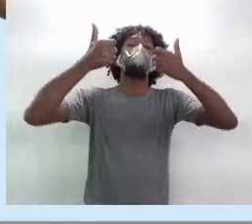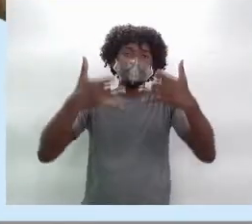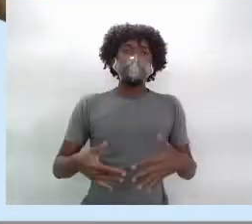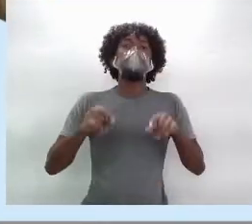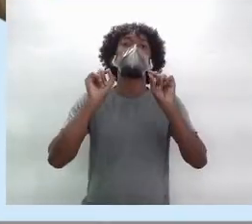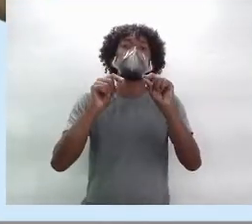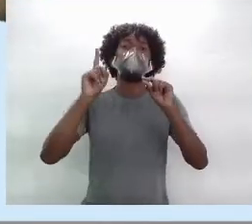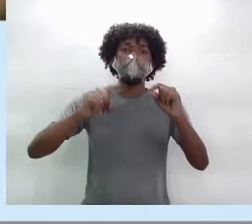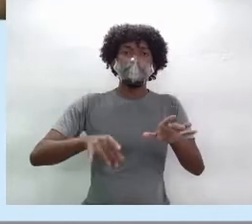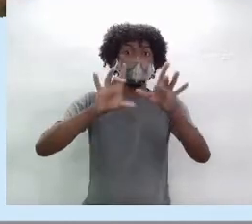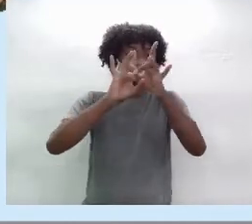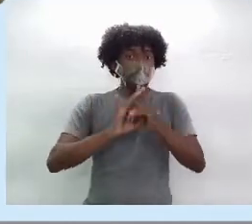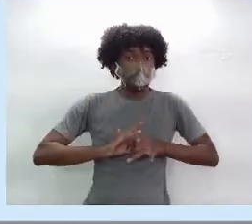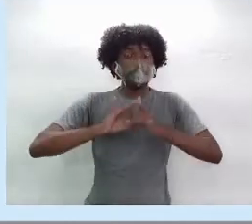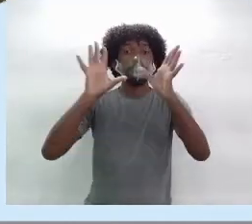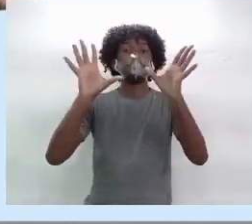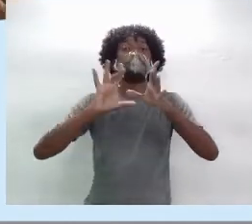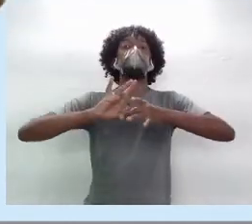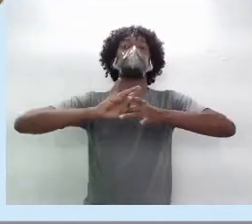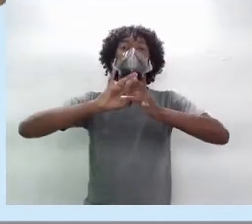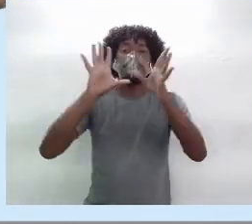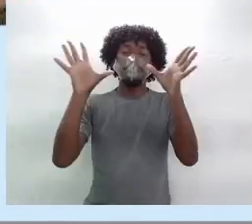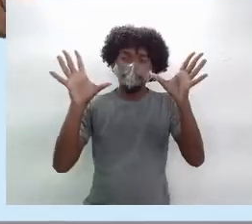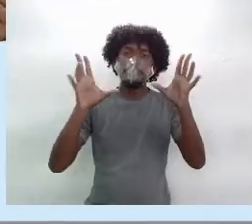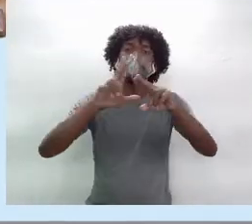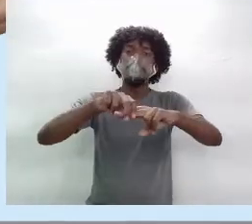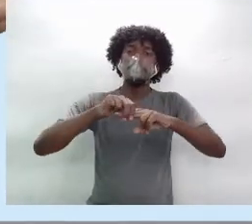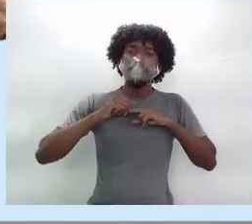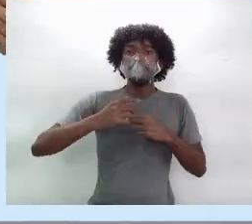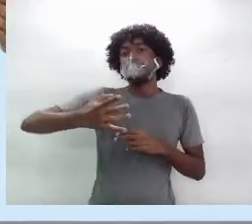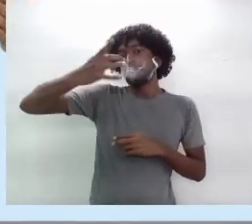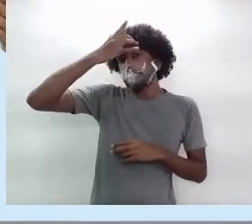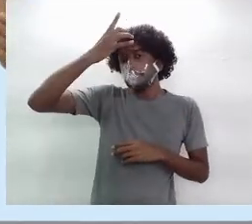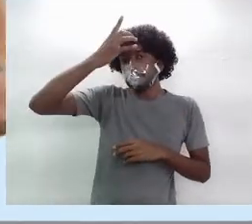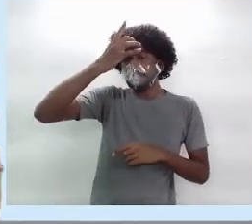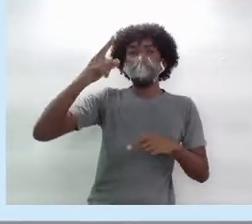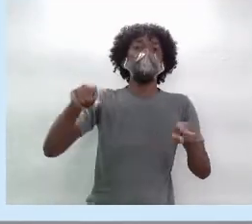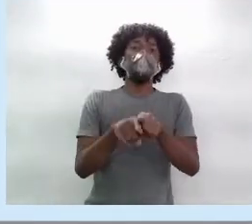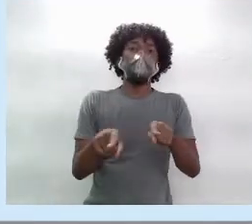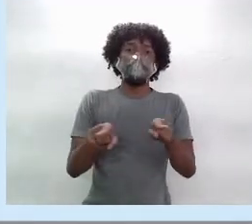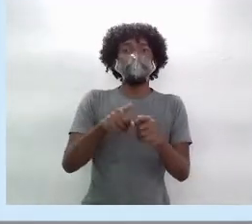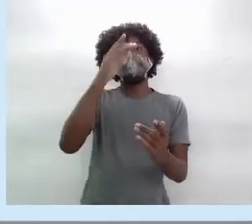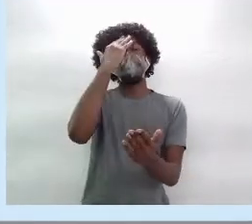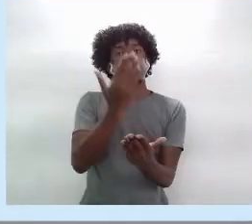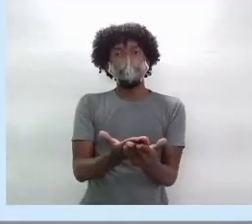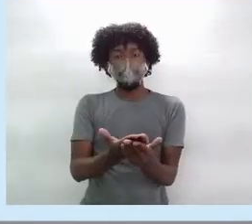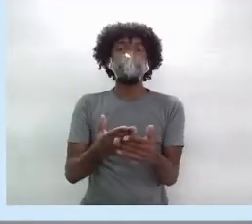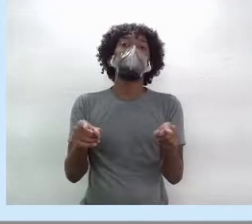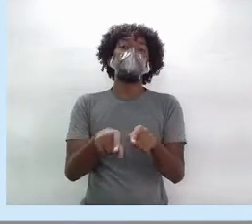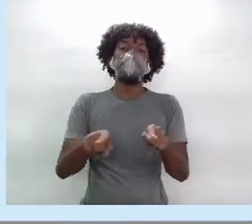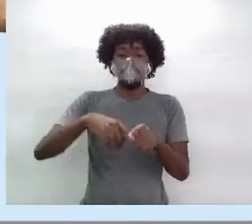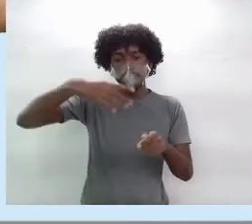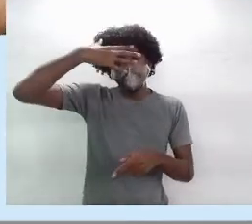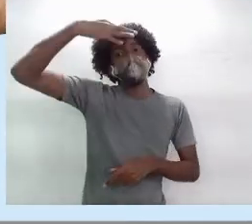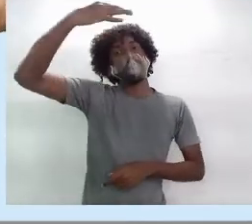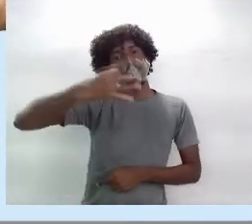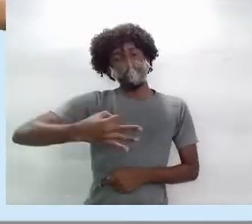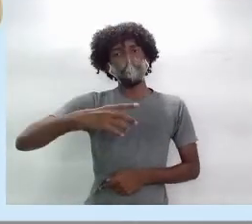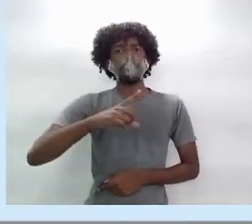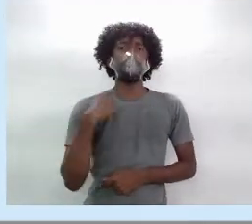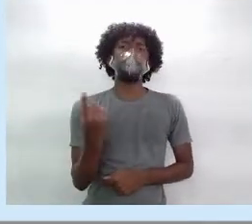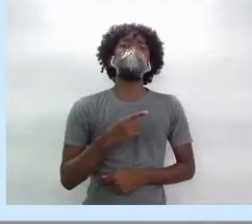liberdade, certo? A liberdade de consciência e de crença, e de convicção. Nós